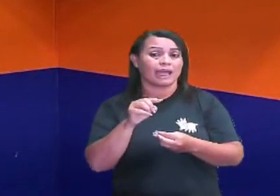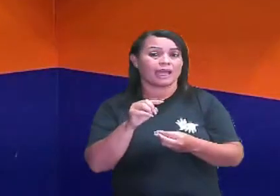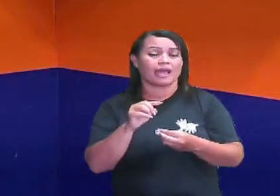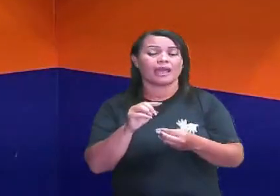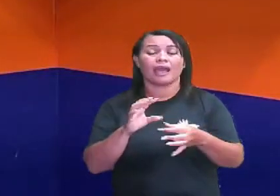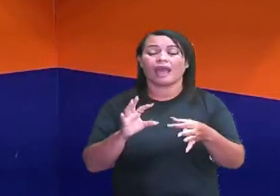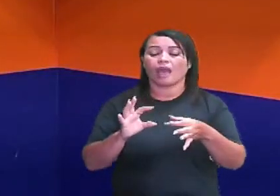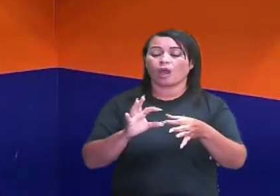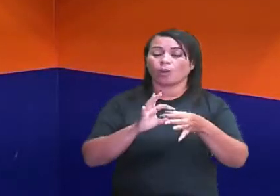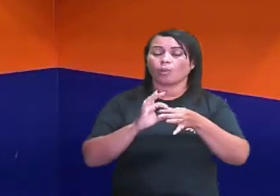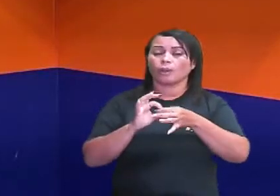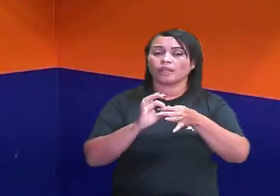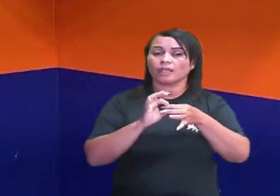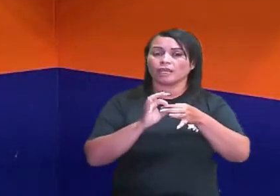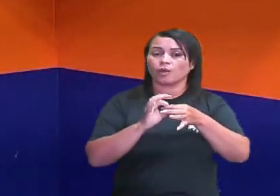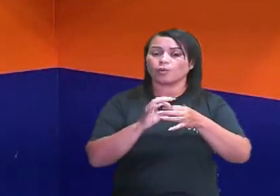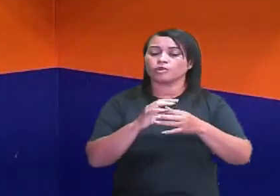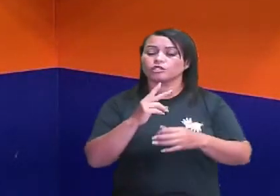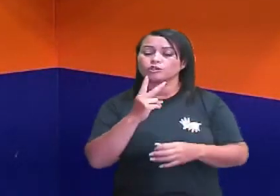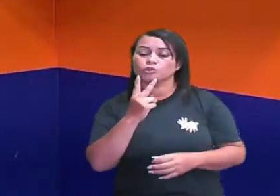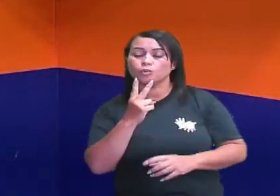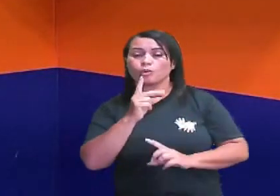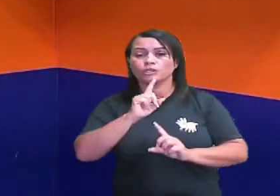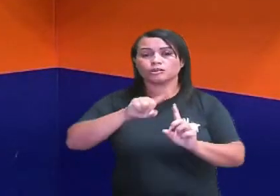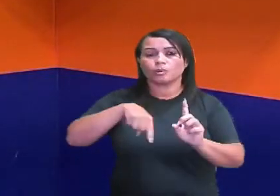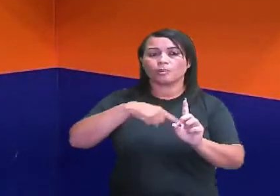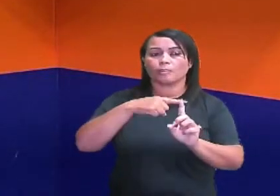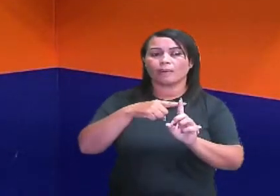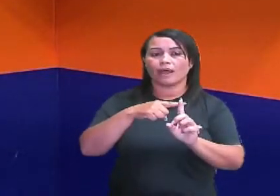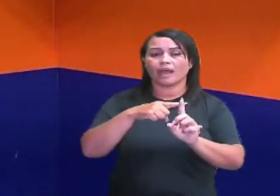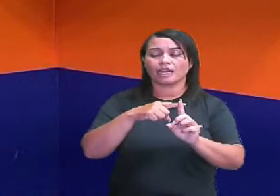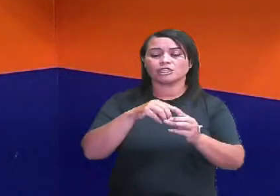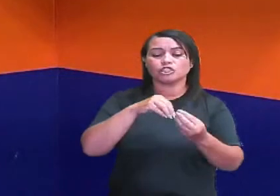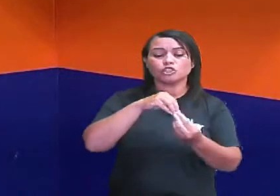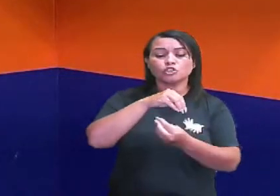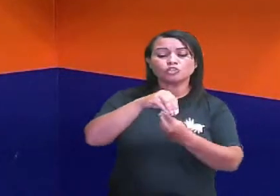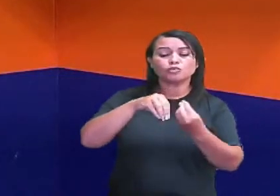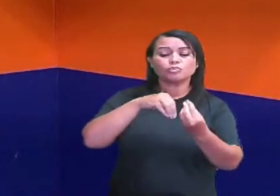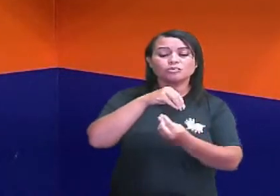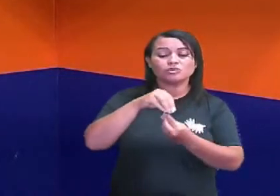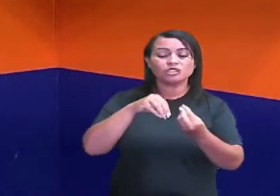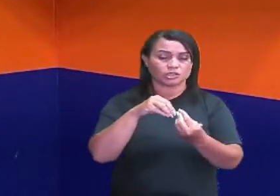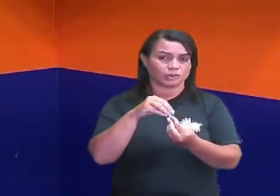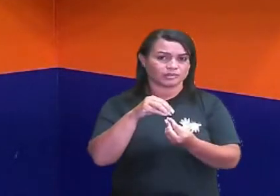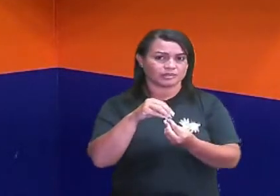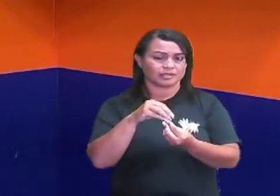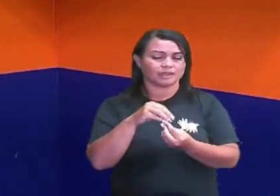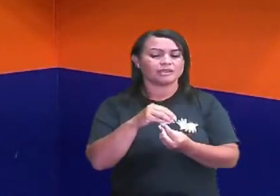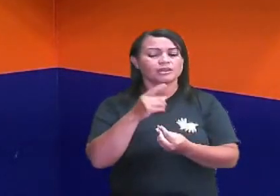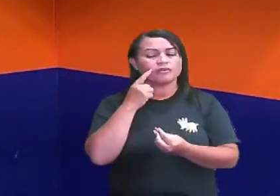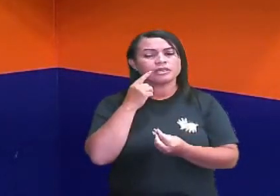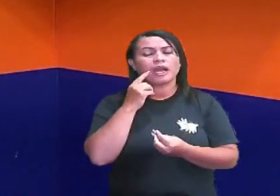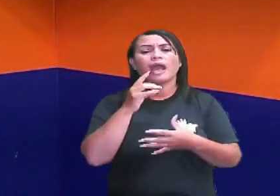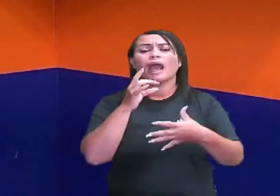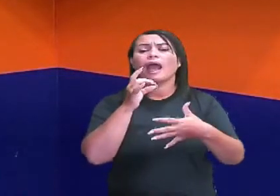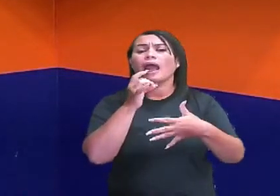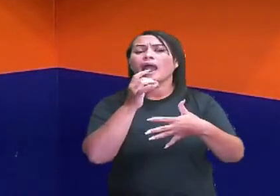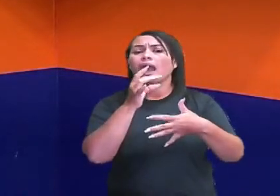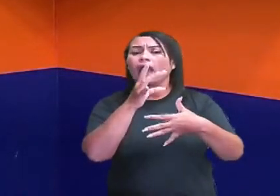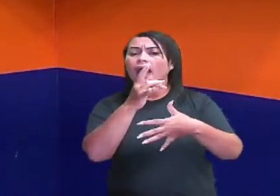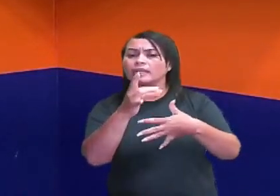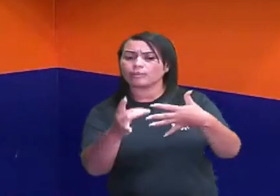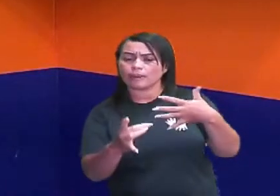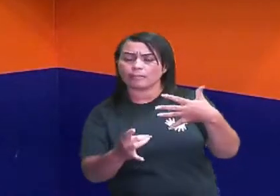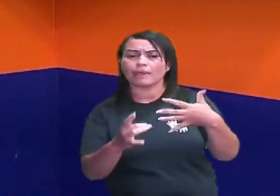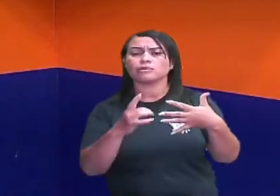união de duas ou mais substâncias, cada uma delas sendo chamada de componente da mistura. Então, cada elemento da mistura eu vou